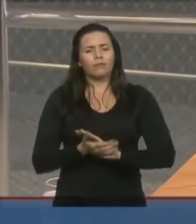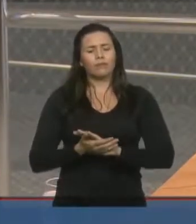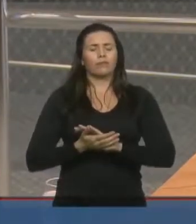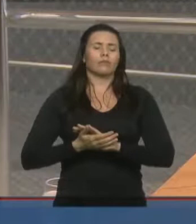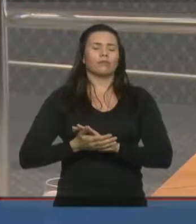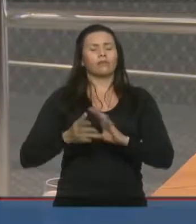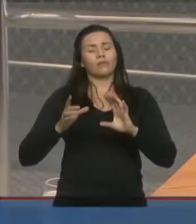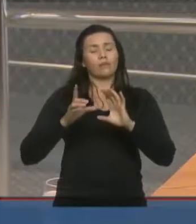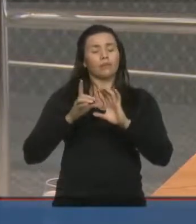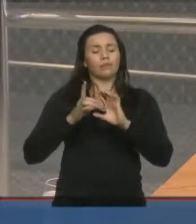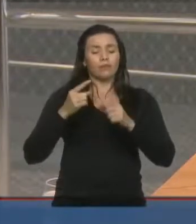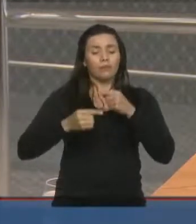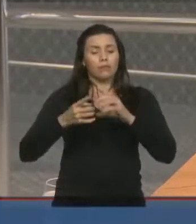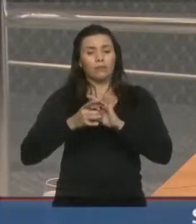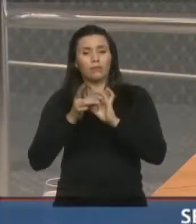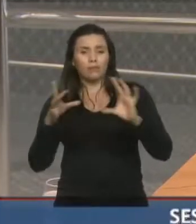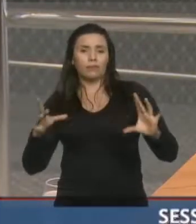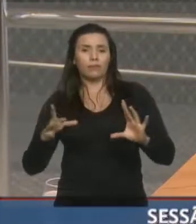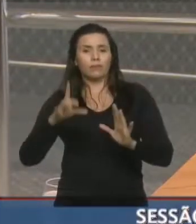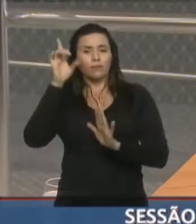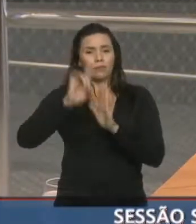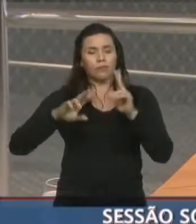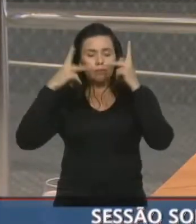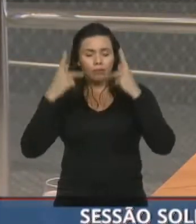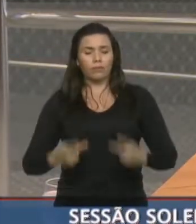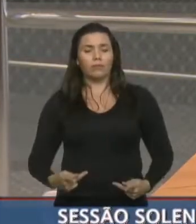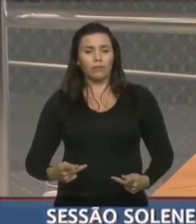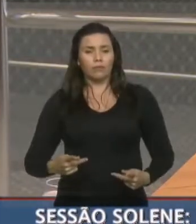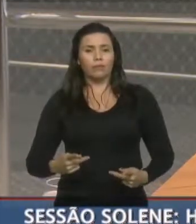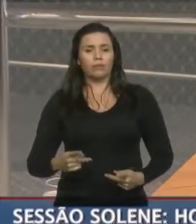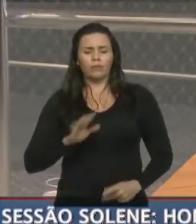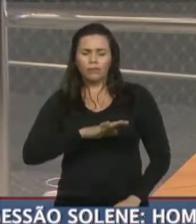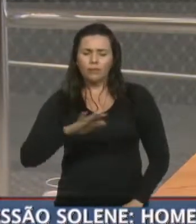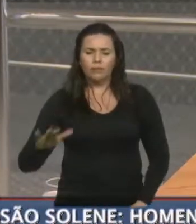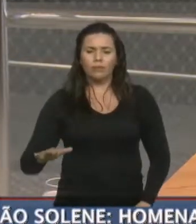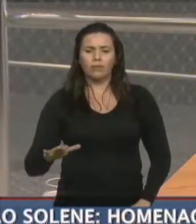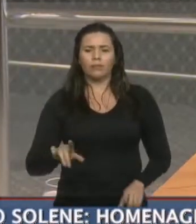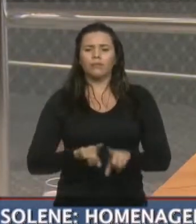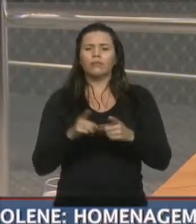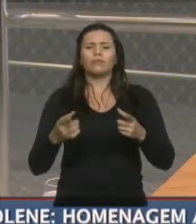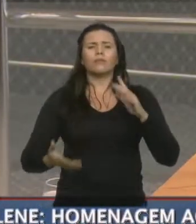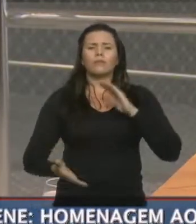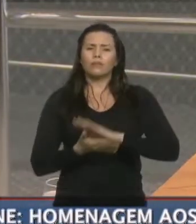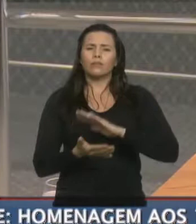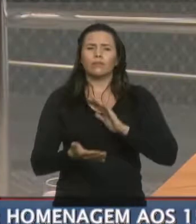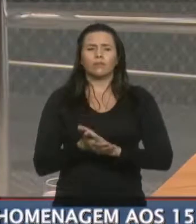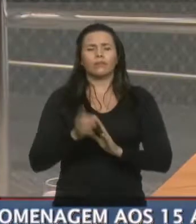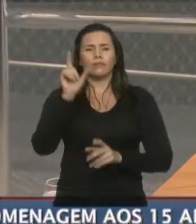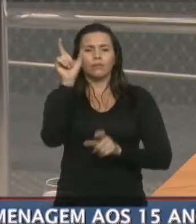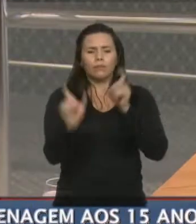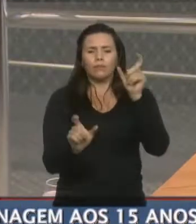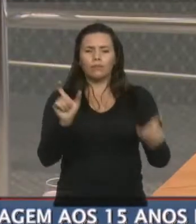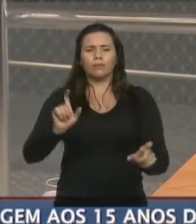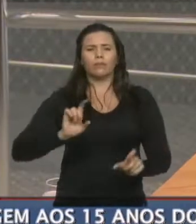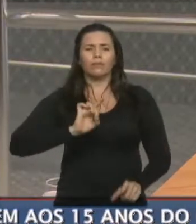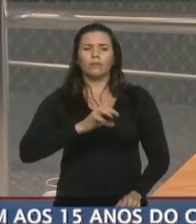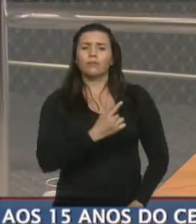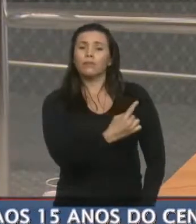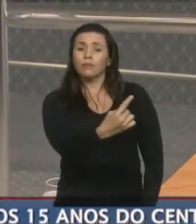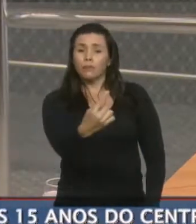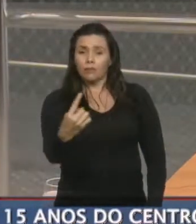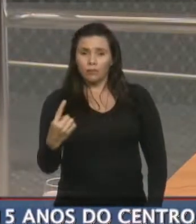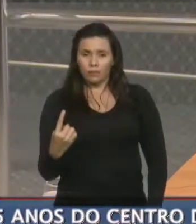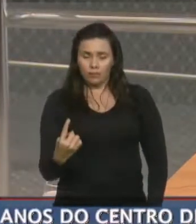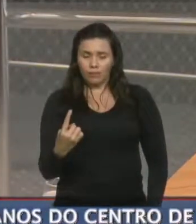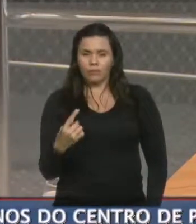parabéns aos direitos humanos pelo trabalho de vocês. Mas parabéns a cada um e cada uma que faz, vocês que